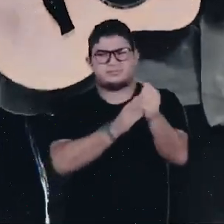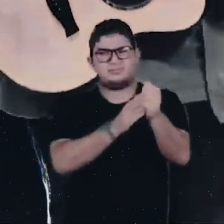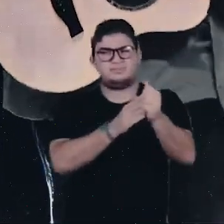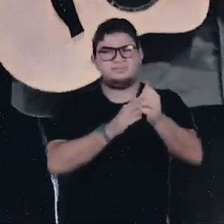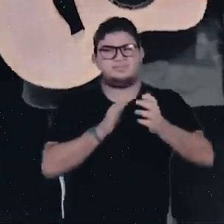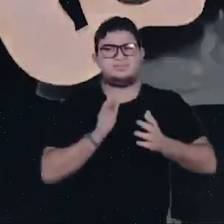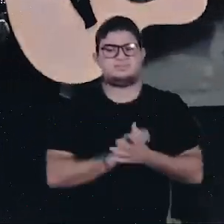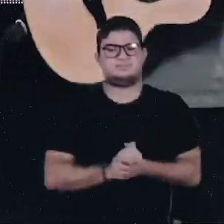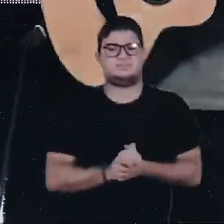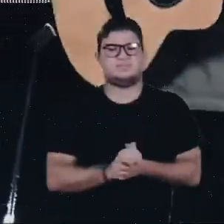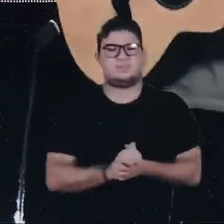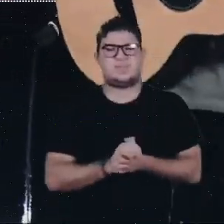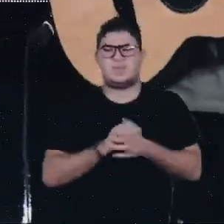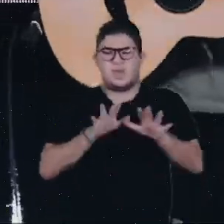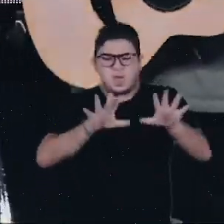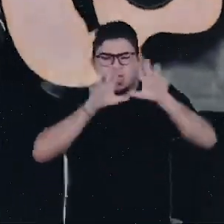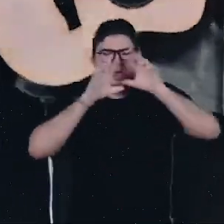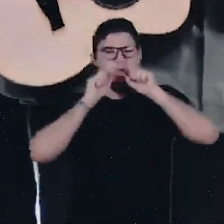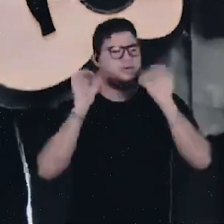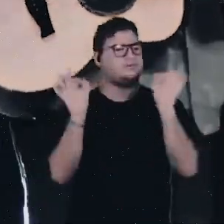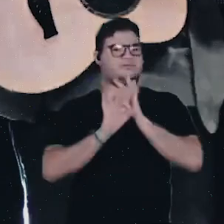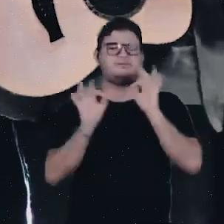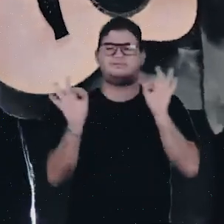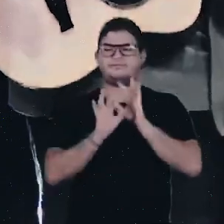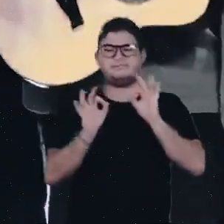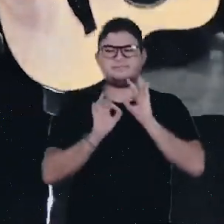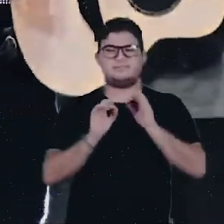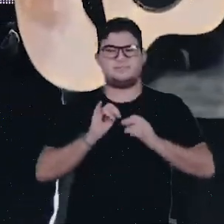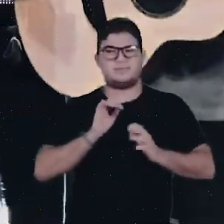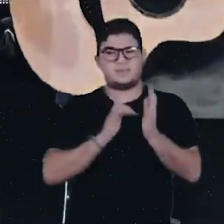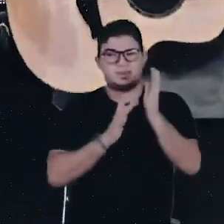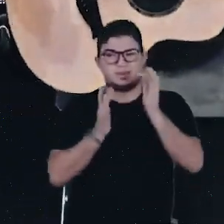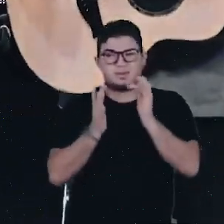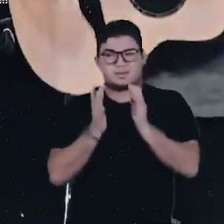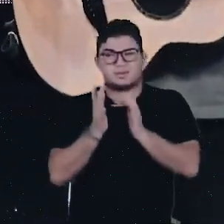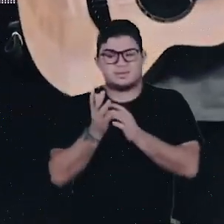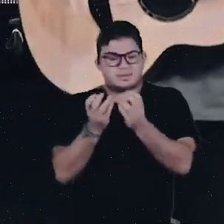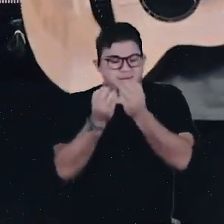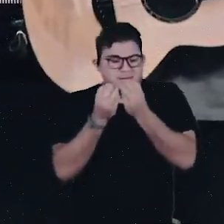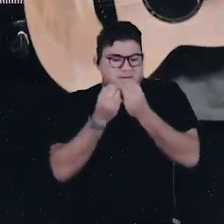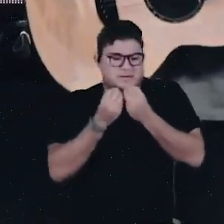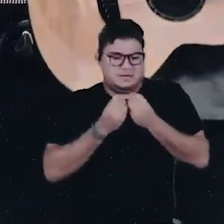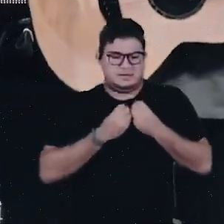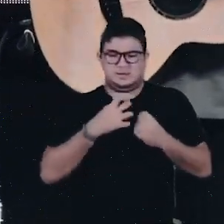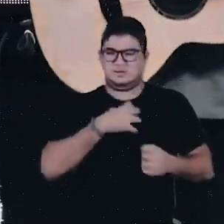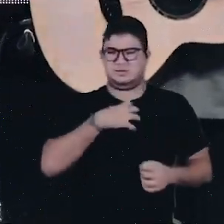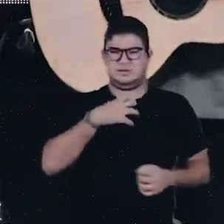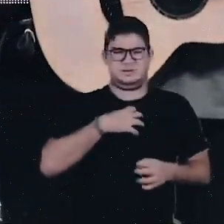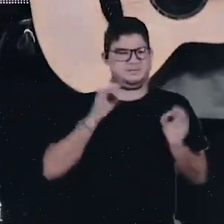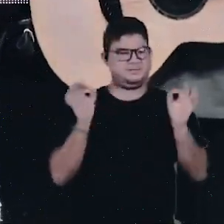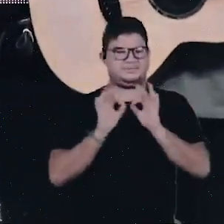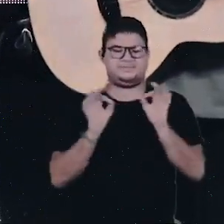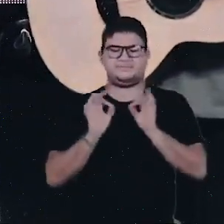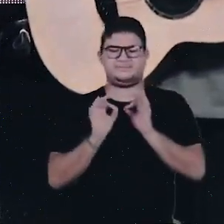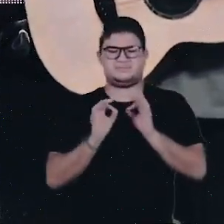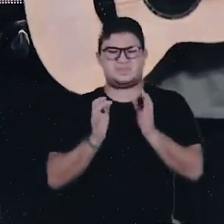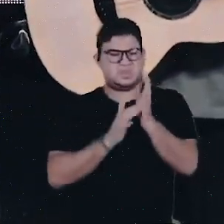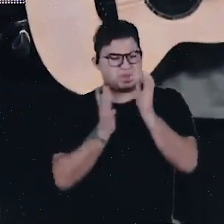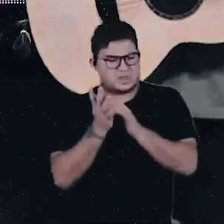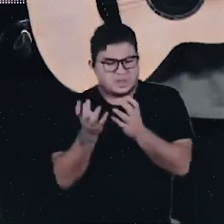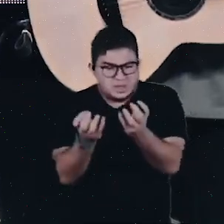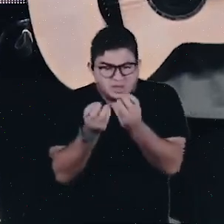não amaldiçoeis. Jesus não guarda rancores, Jesus não guarda